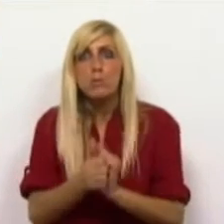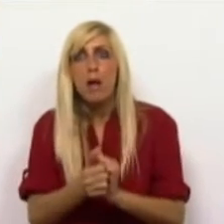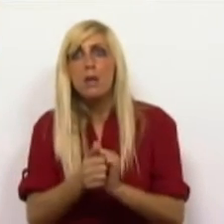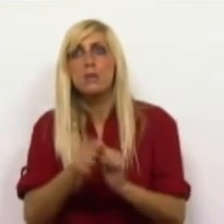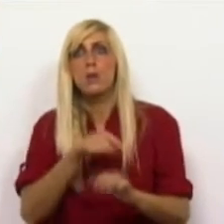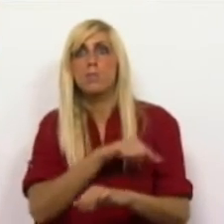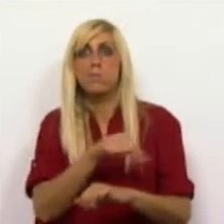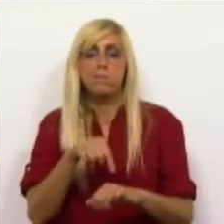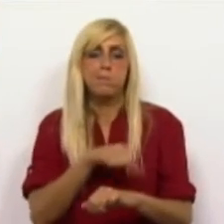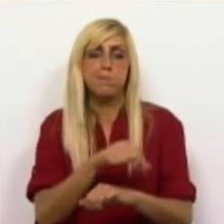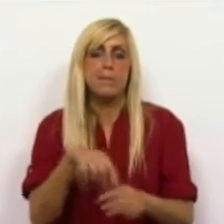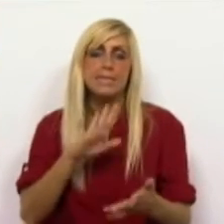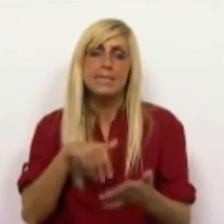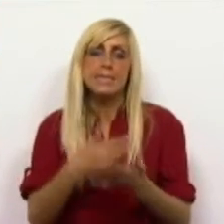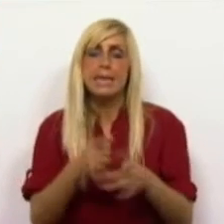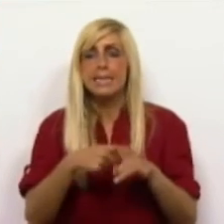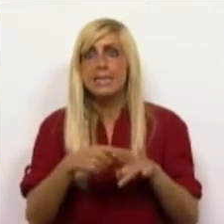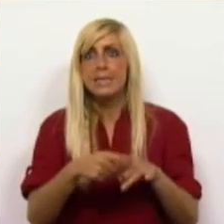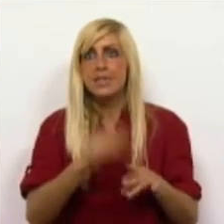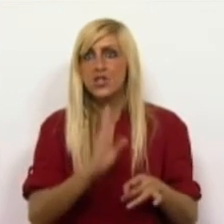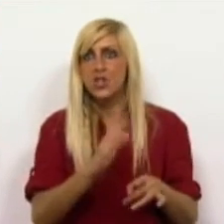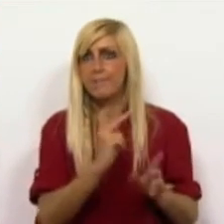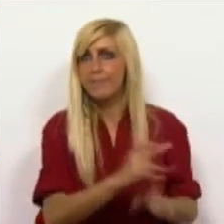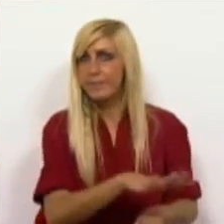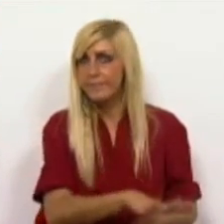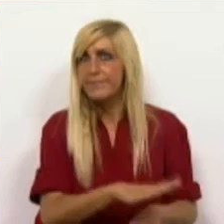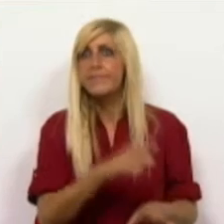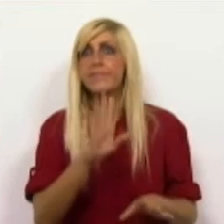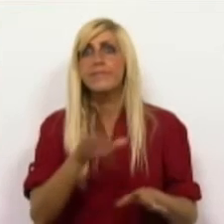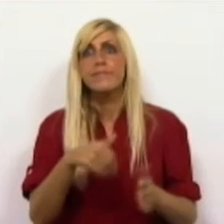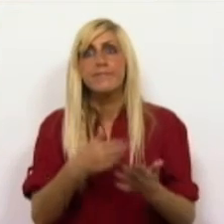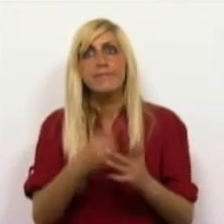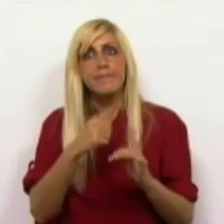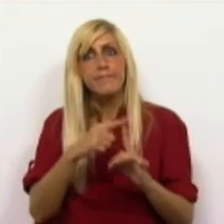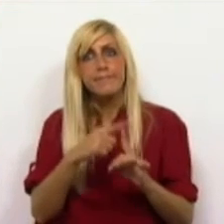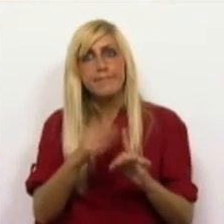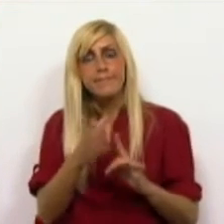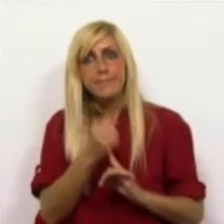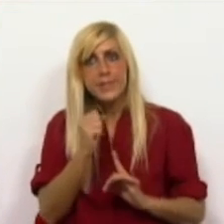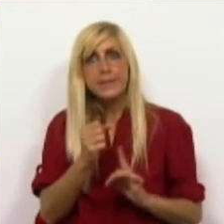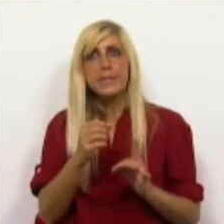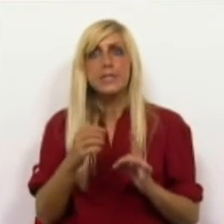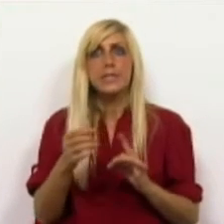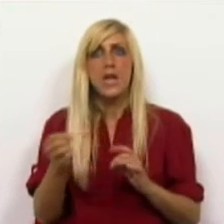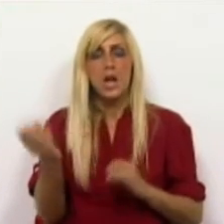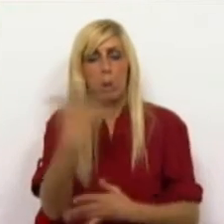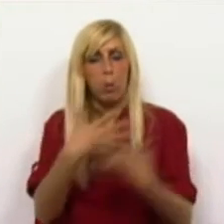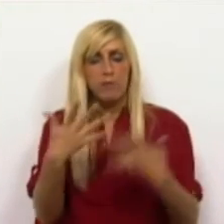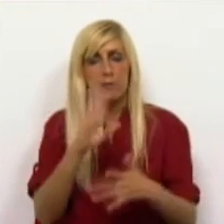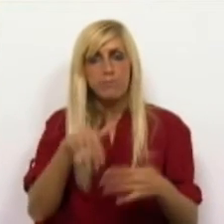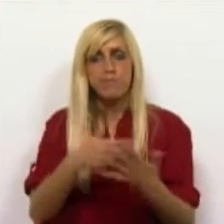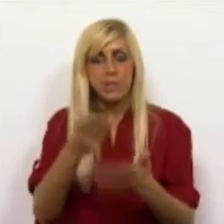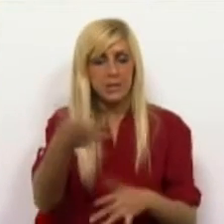que confrontam interesses instalados, os que têm beneficiado do caos que se vive em grande parte na